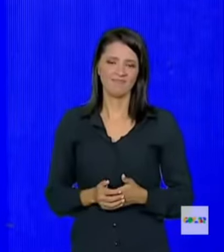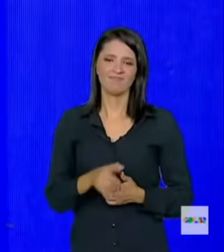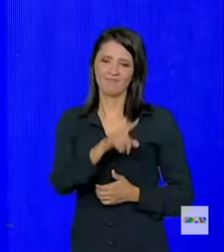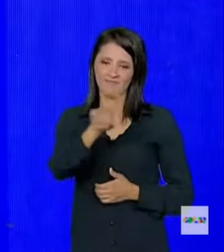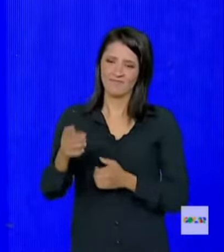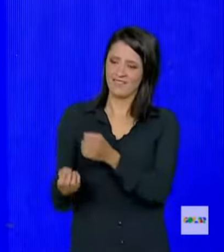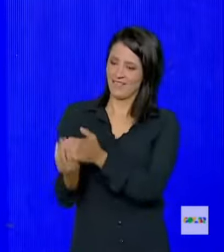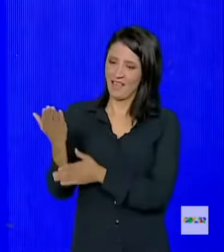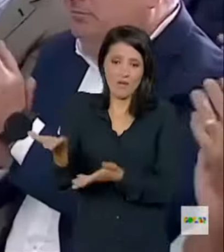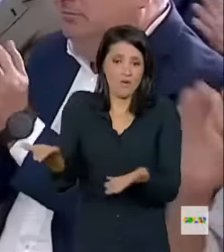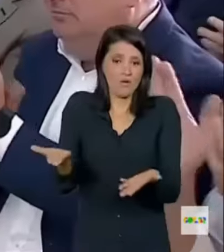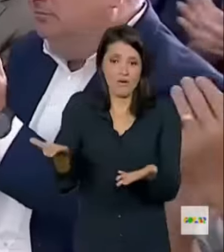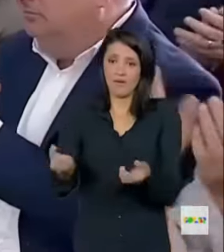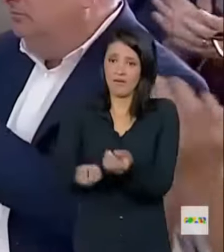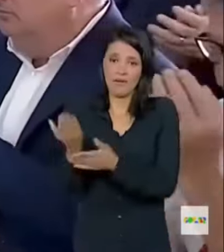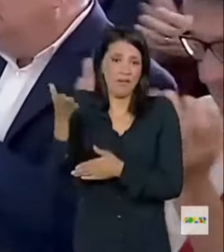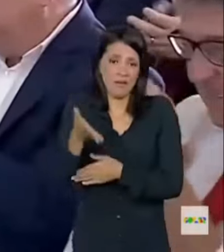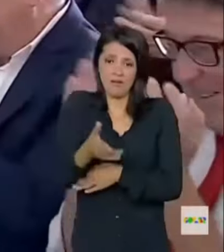de criar.